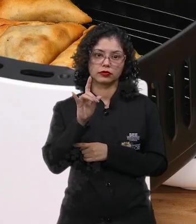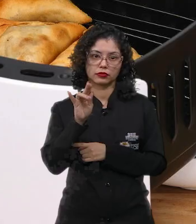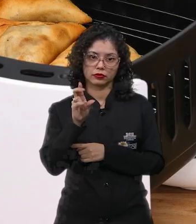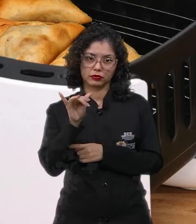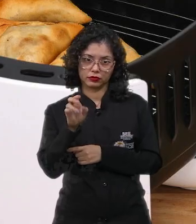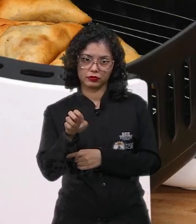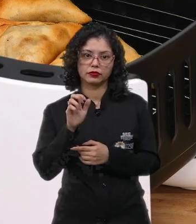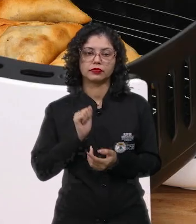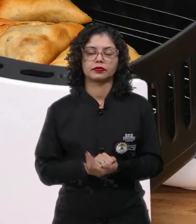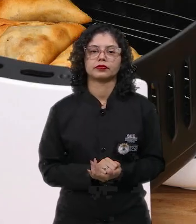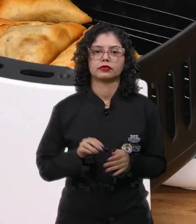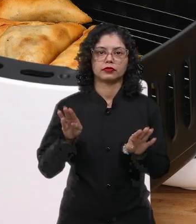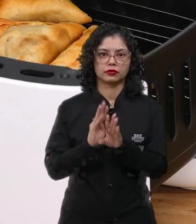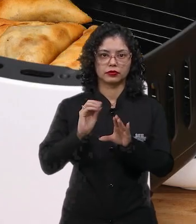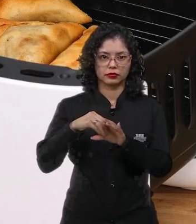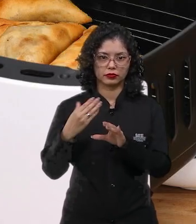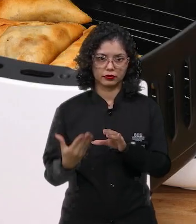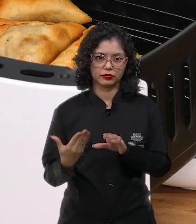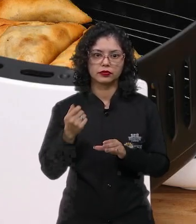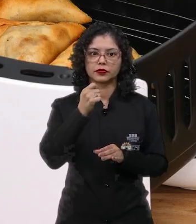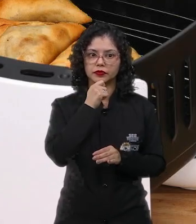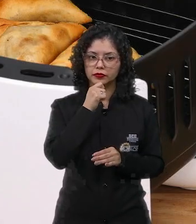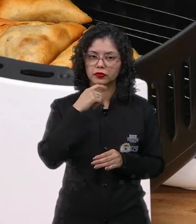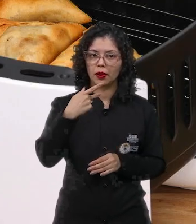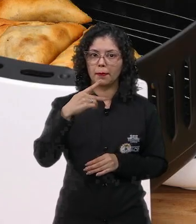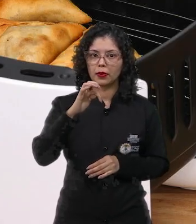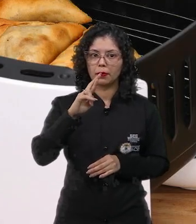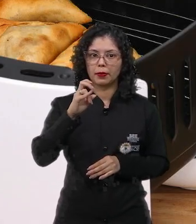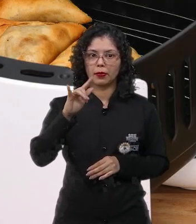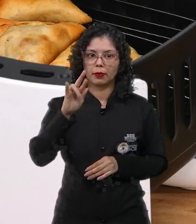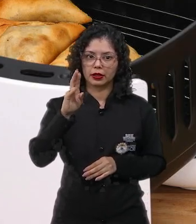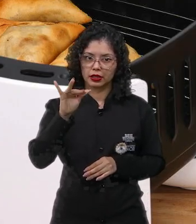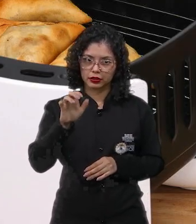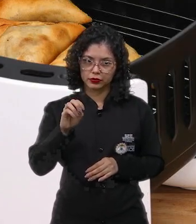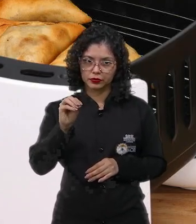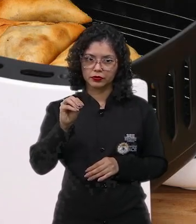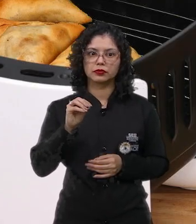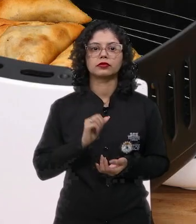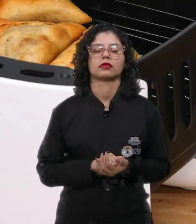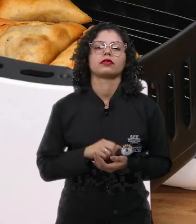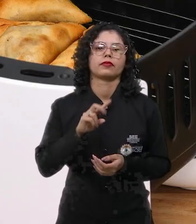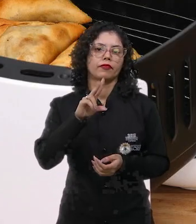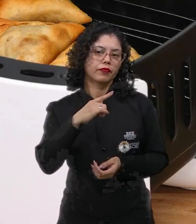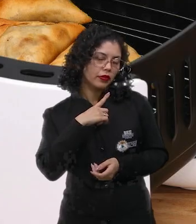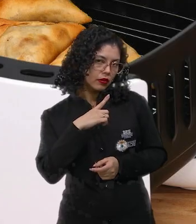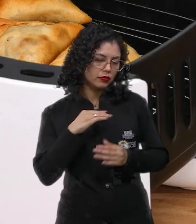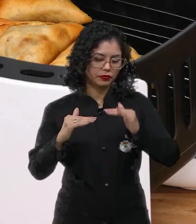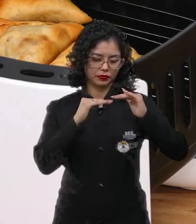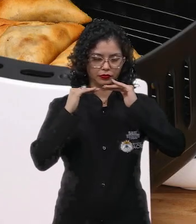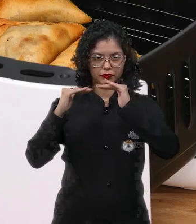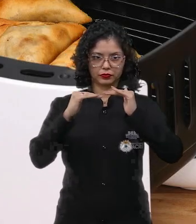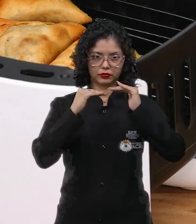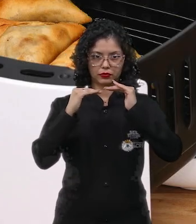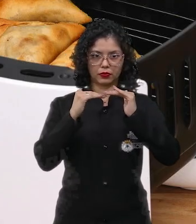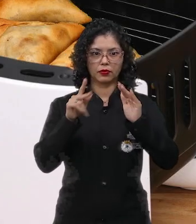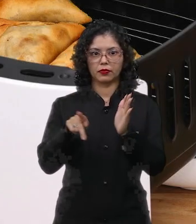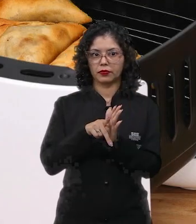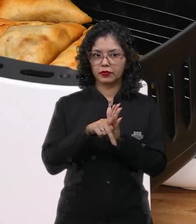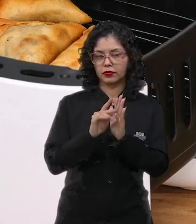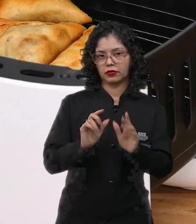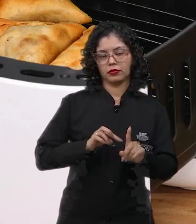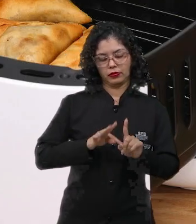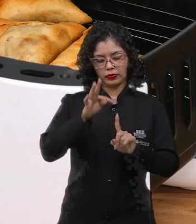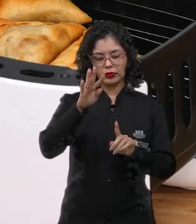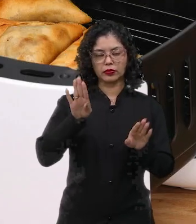A carcaça externa, ela de polipropileno, ou ABS, que vai dar ali a estabilidade térmica e a